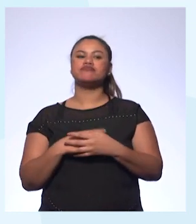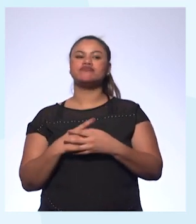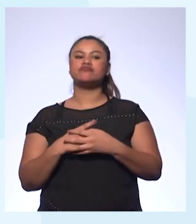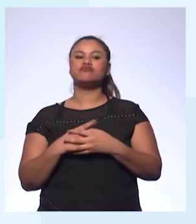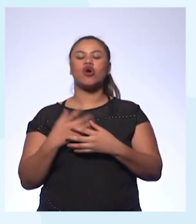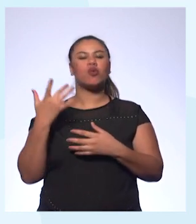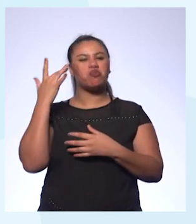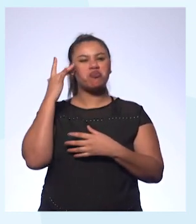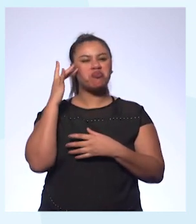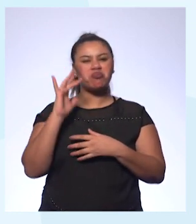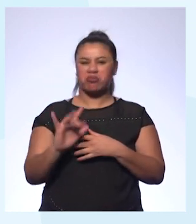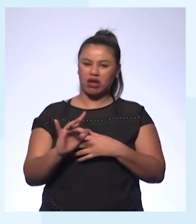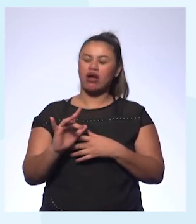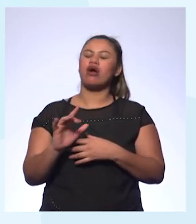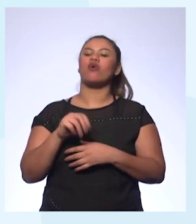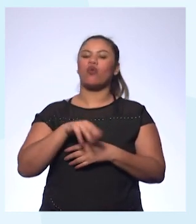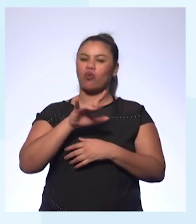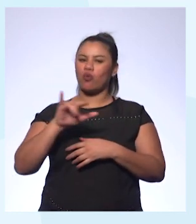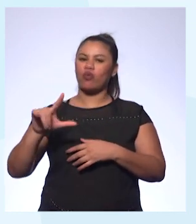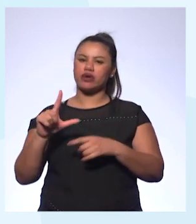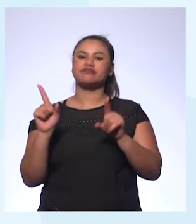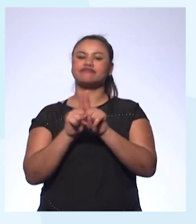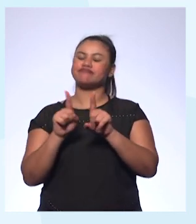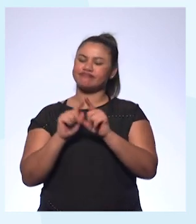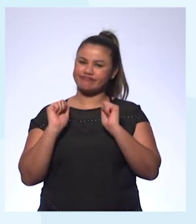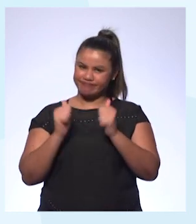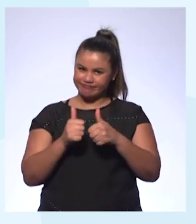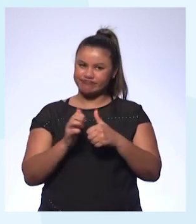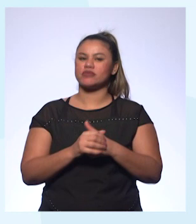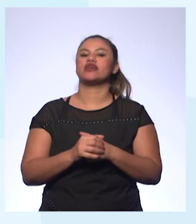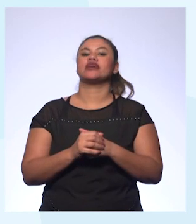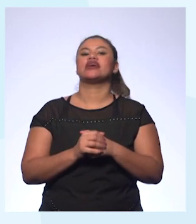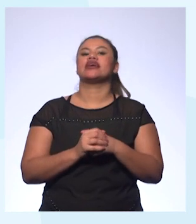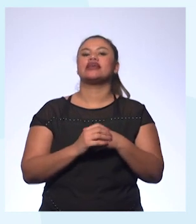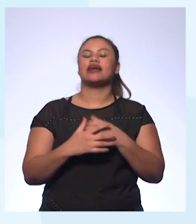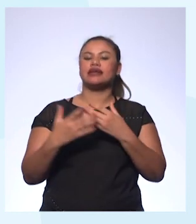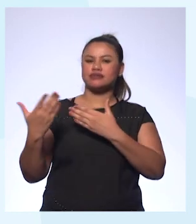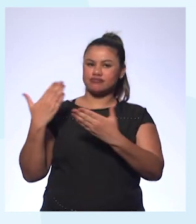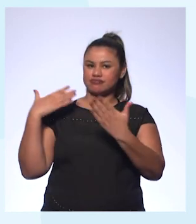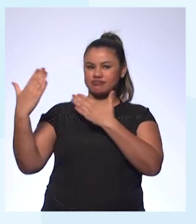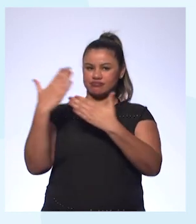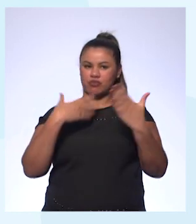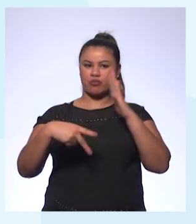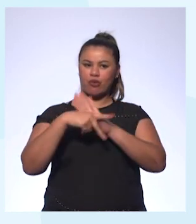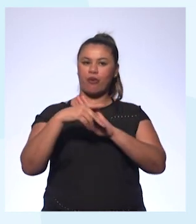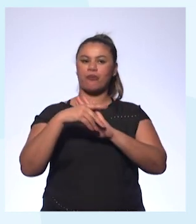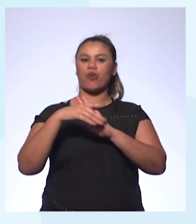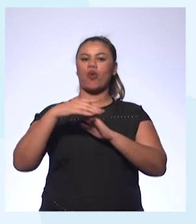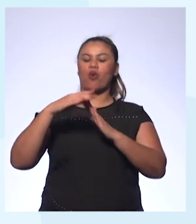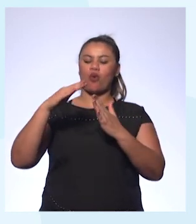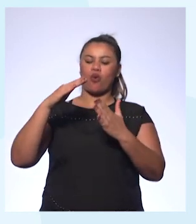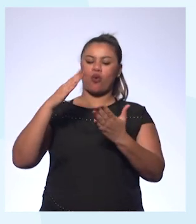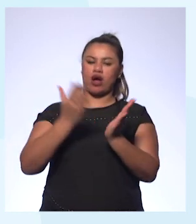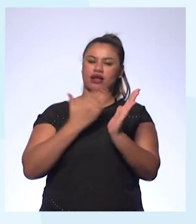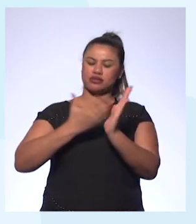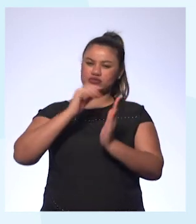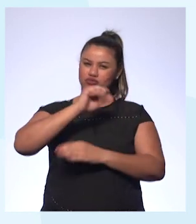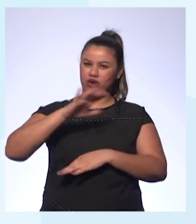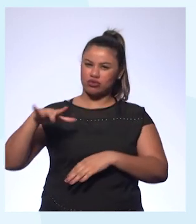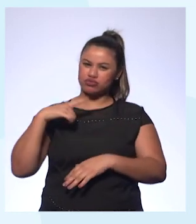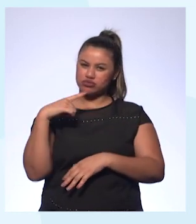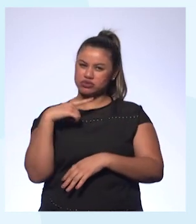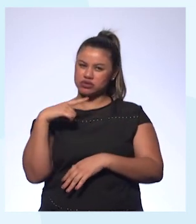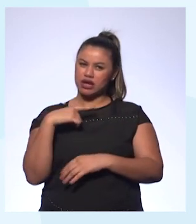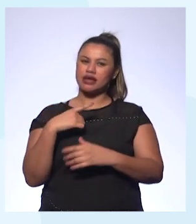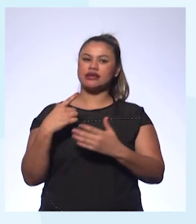e eu não acho a I don't think so eu também E aí tinha esses de aulas que aparece no caderno do aluno que a gente fez numa nas